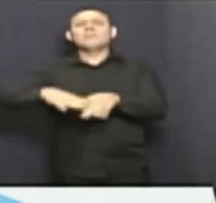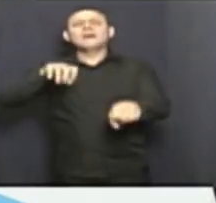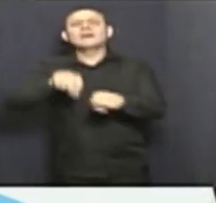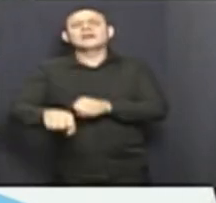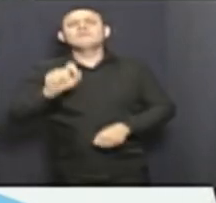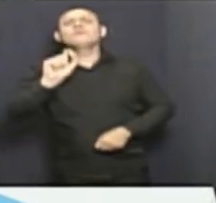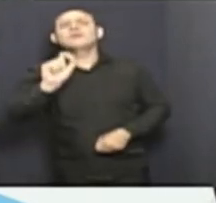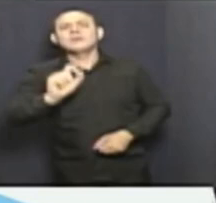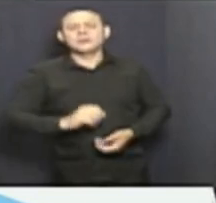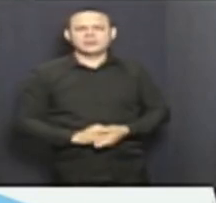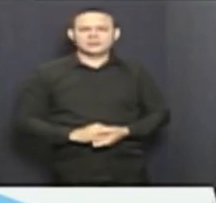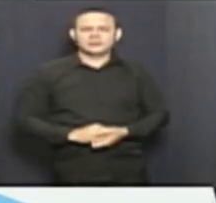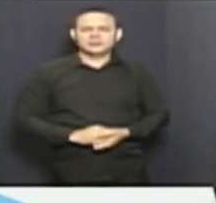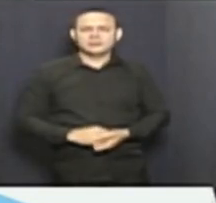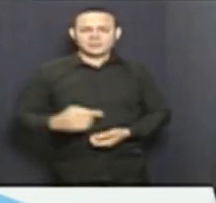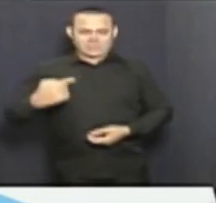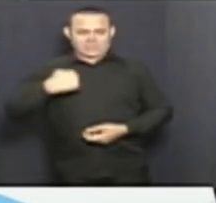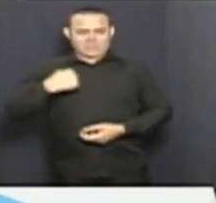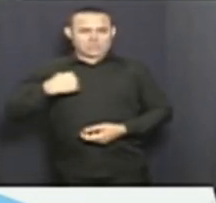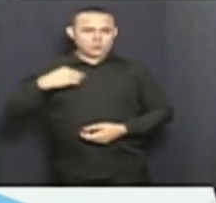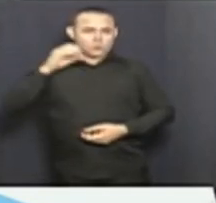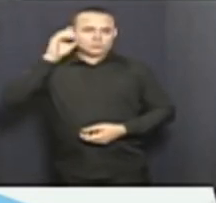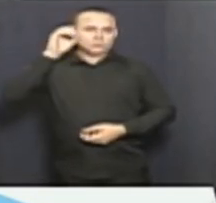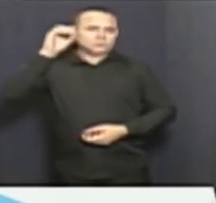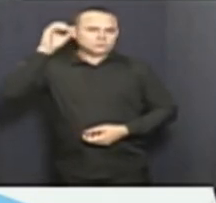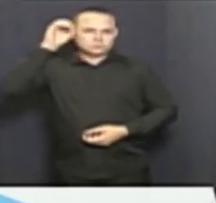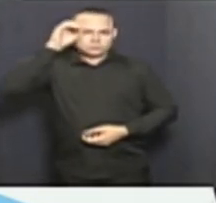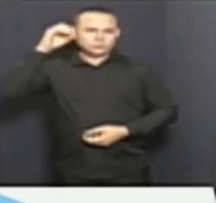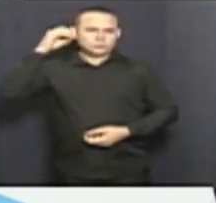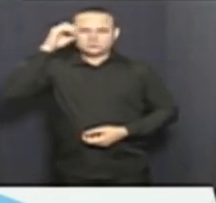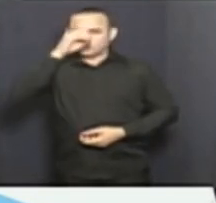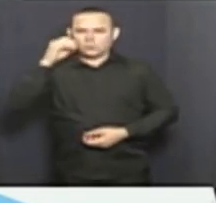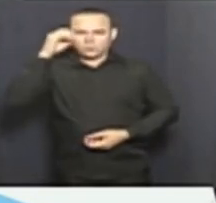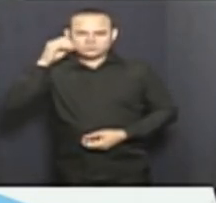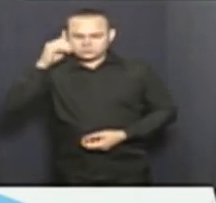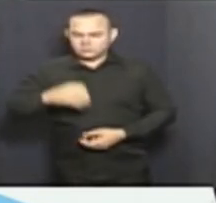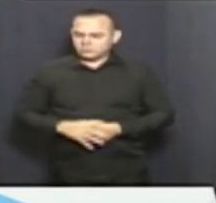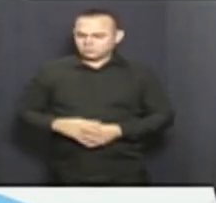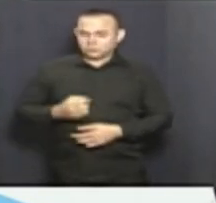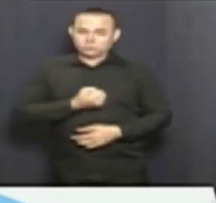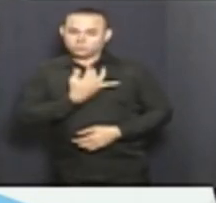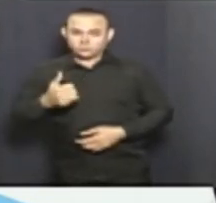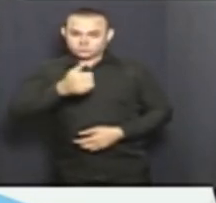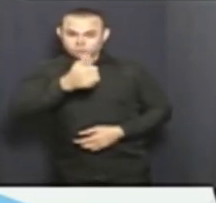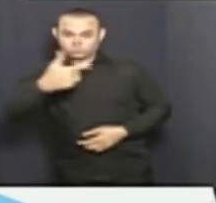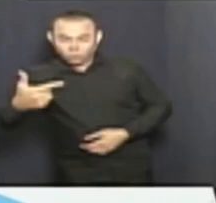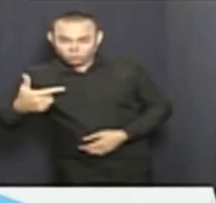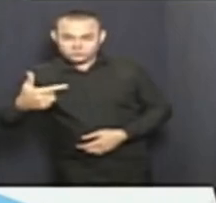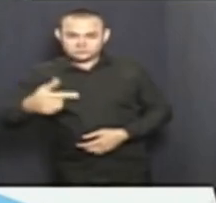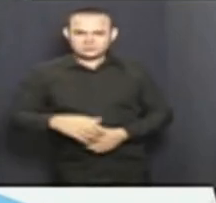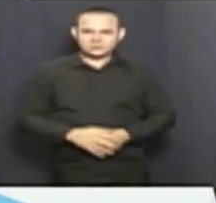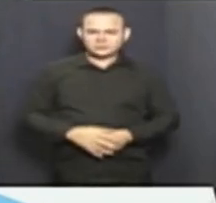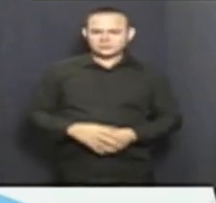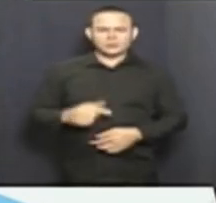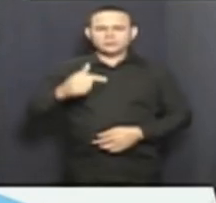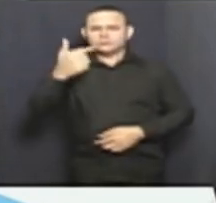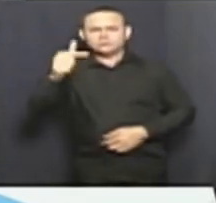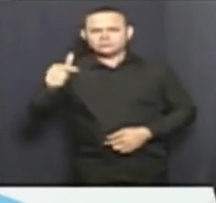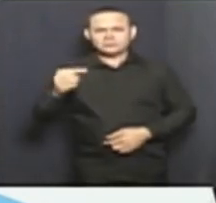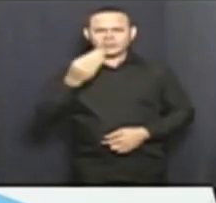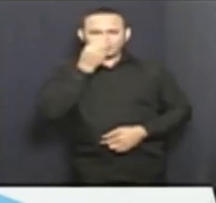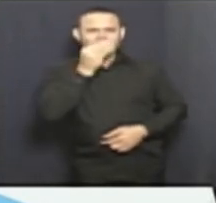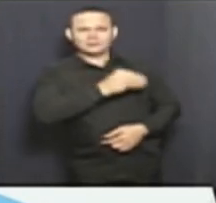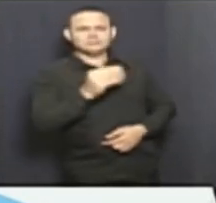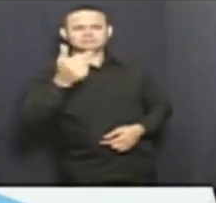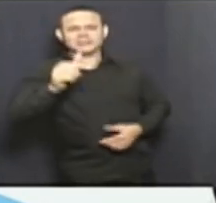isto o mais grave é que eu juiz odilon disputando o governo com o número 12 não tenho rejeição nenhuma no